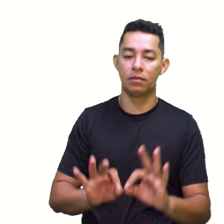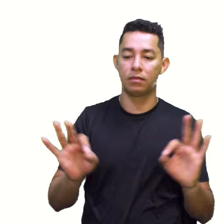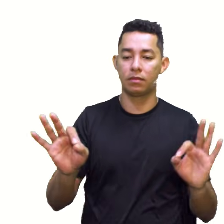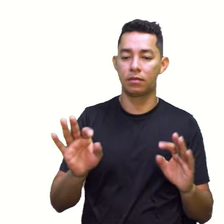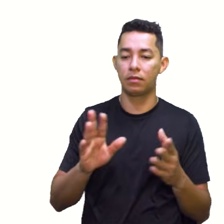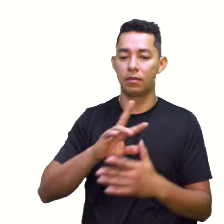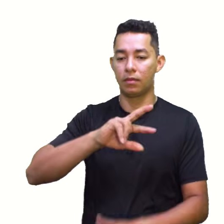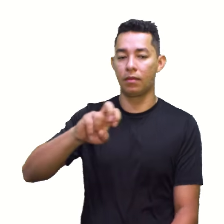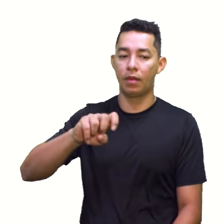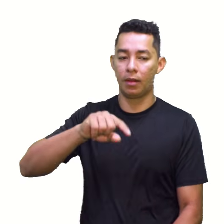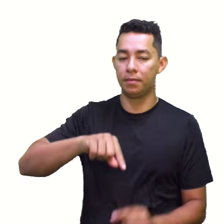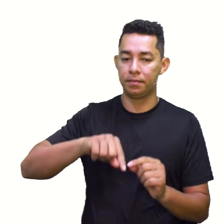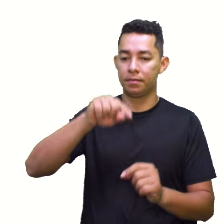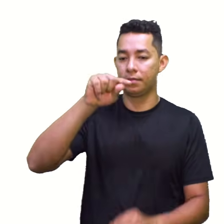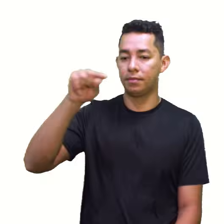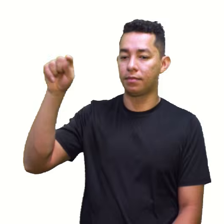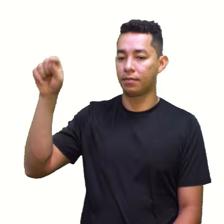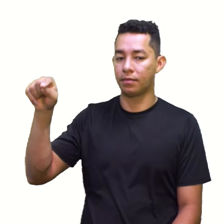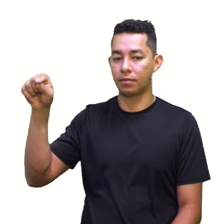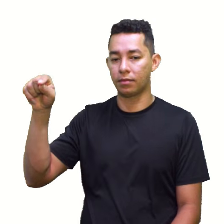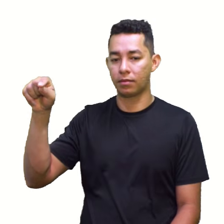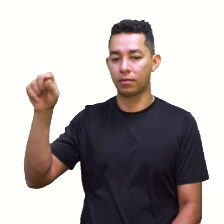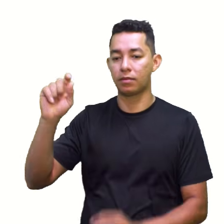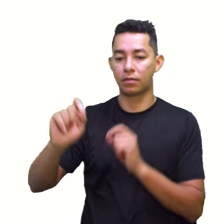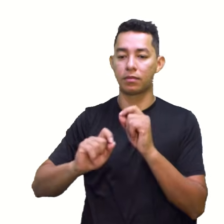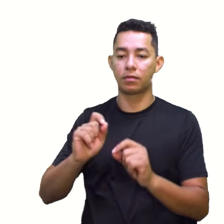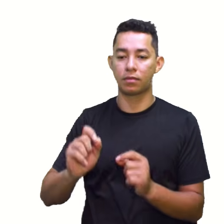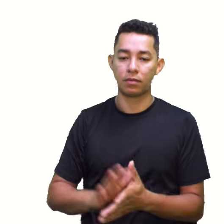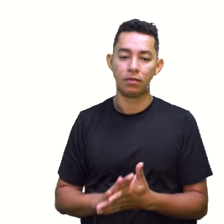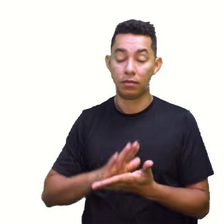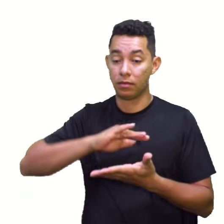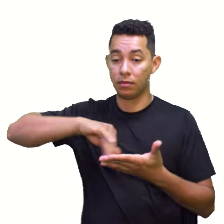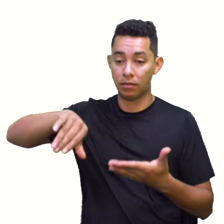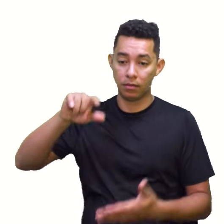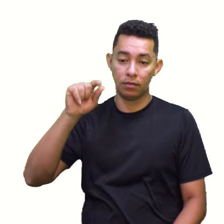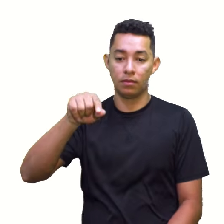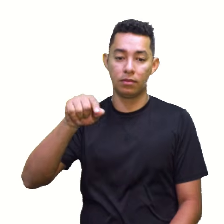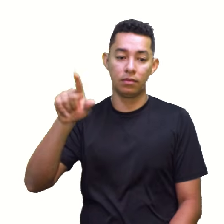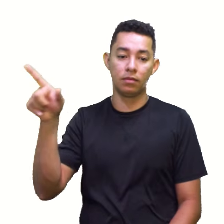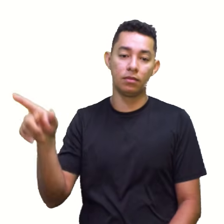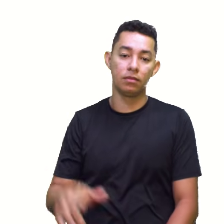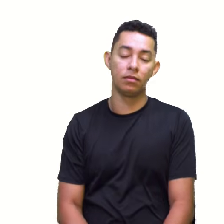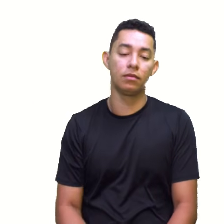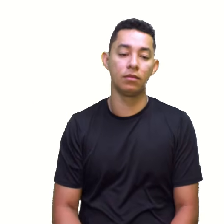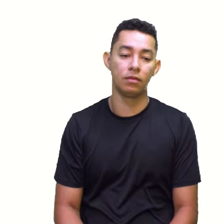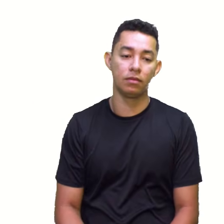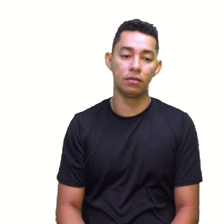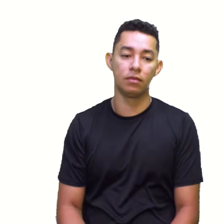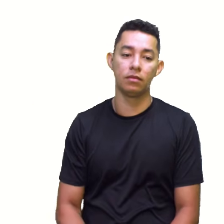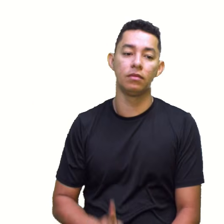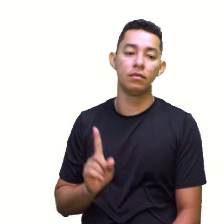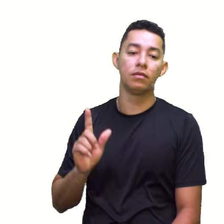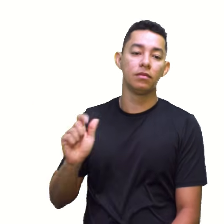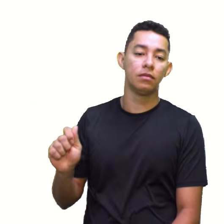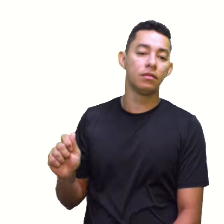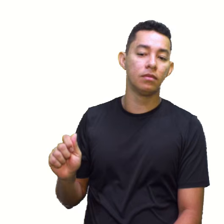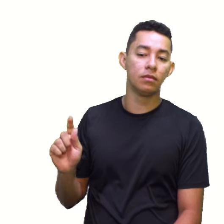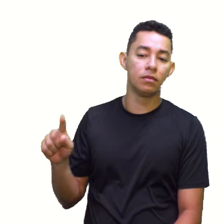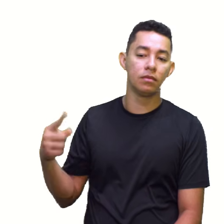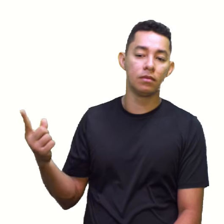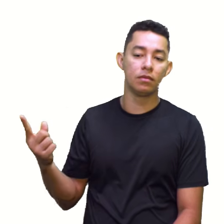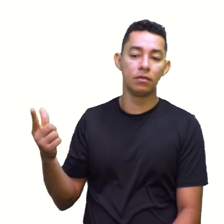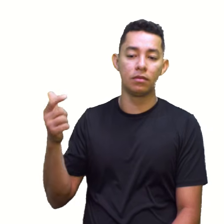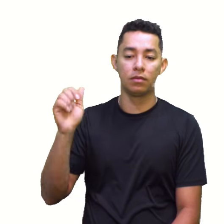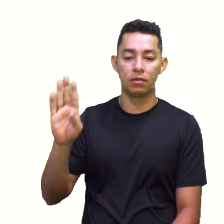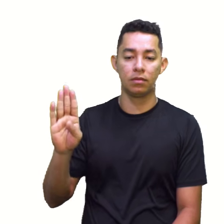raiz quadrada de... Tiramos os pontos. Vou chamar esse aqui é A e esse aqui é